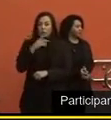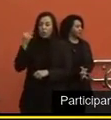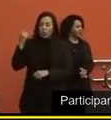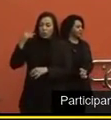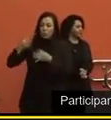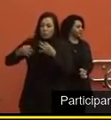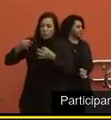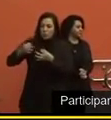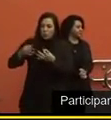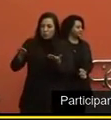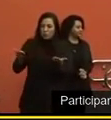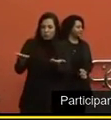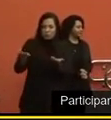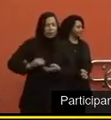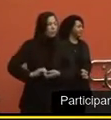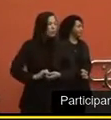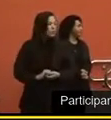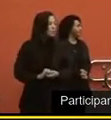de justiça.